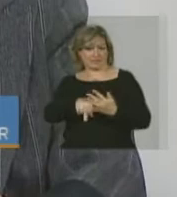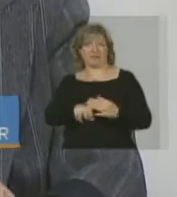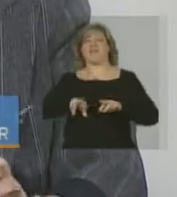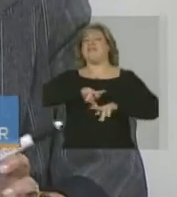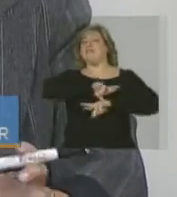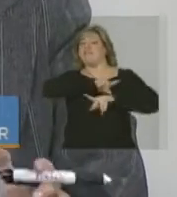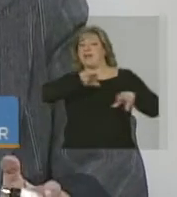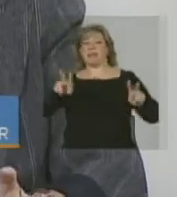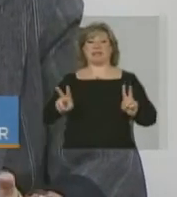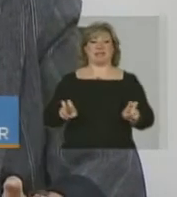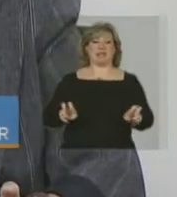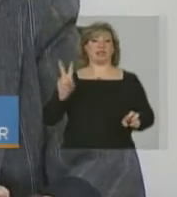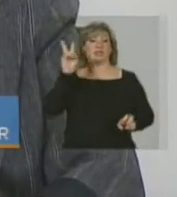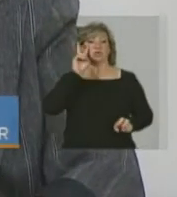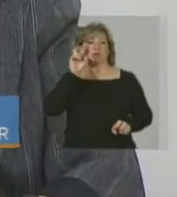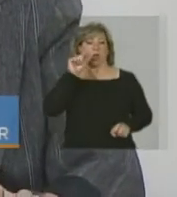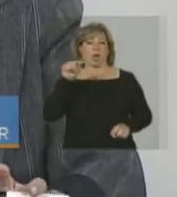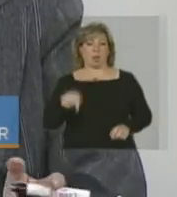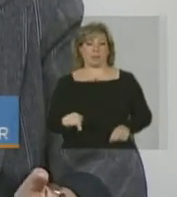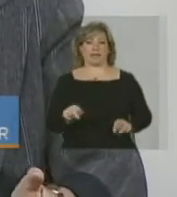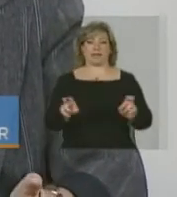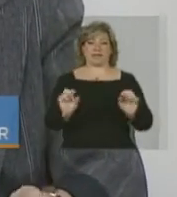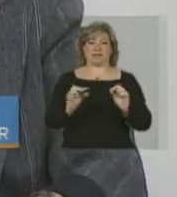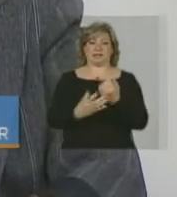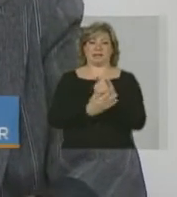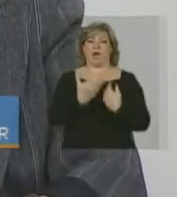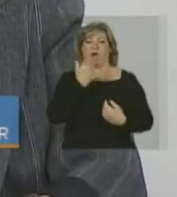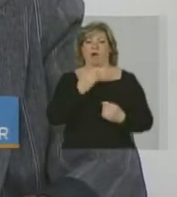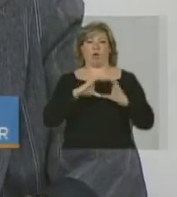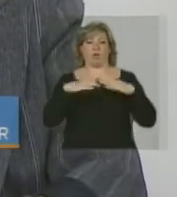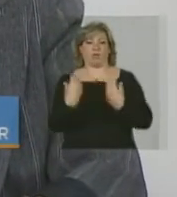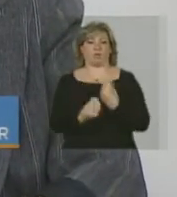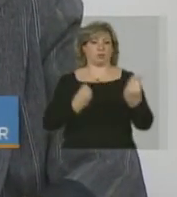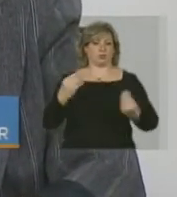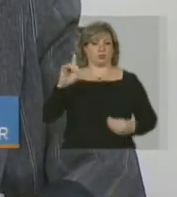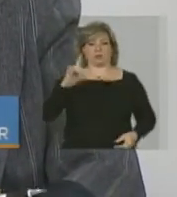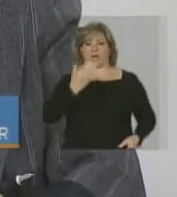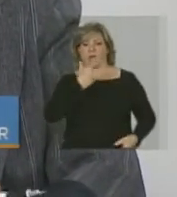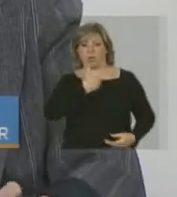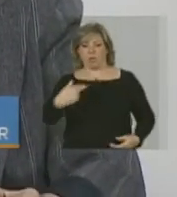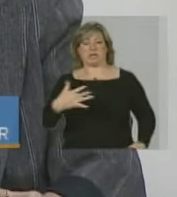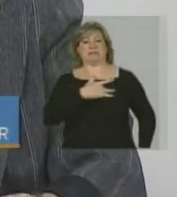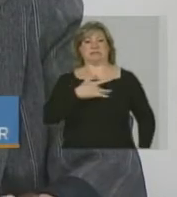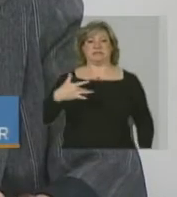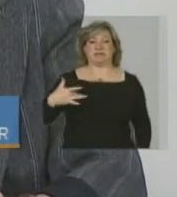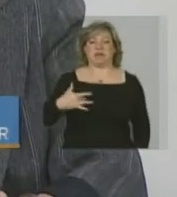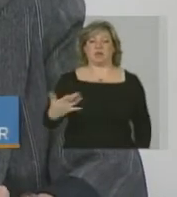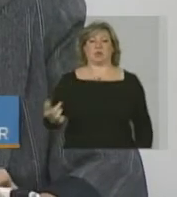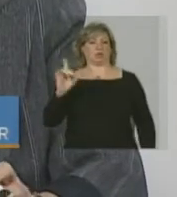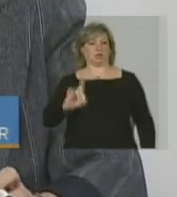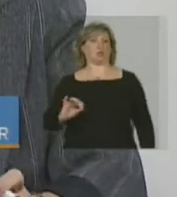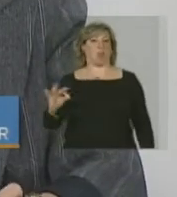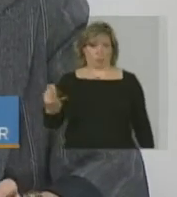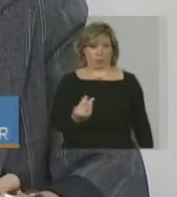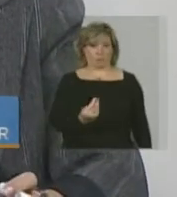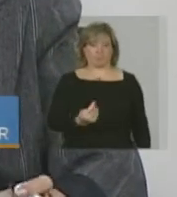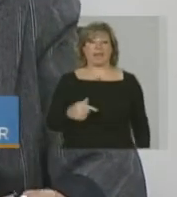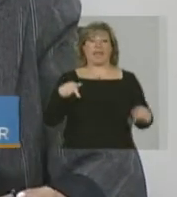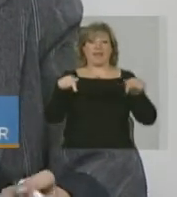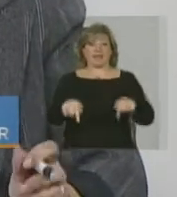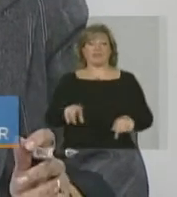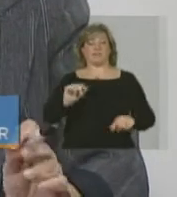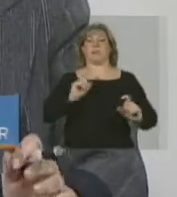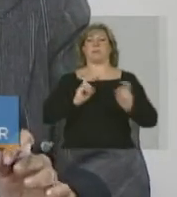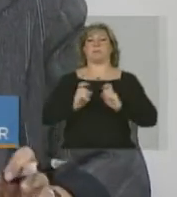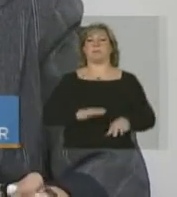ao grande lema da conferência sobre o direito humano à alimentação adequada e saudável, o direito de todos, estarão sendo